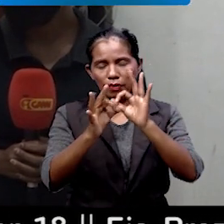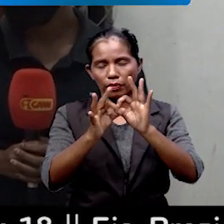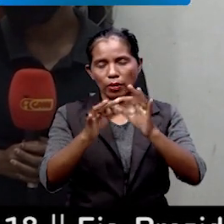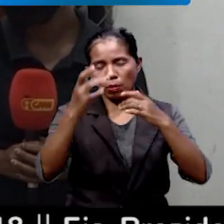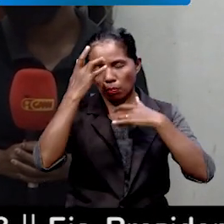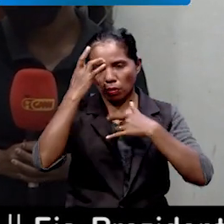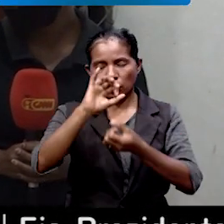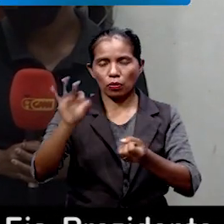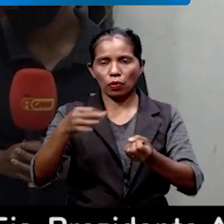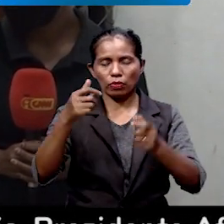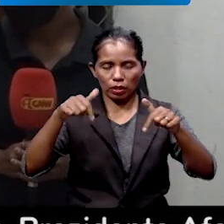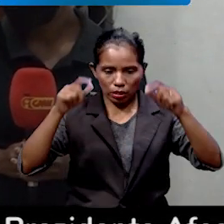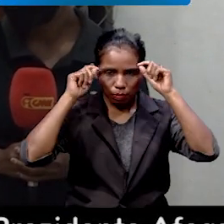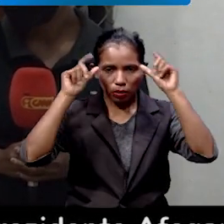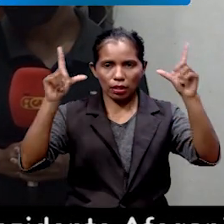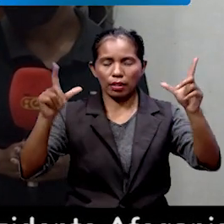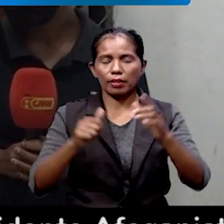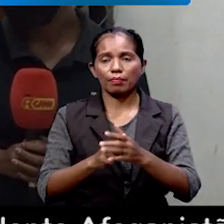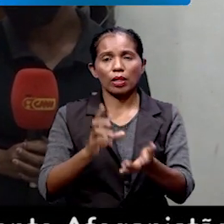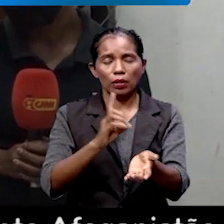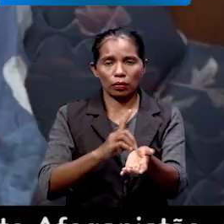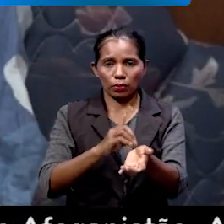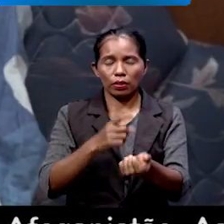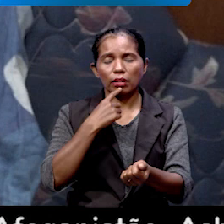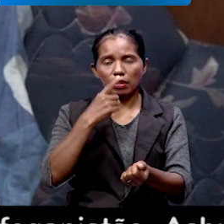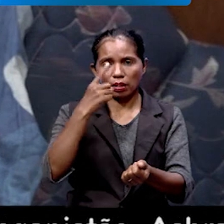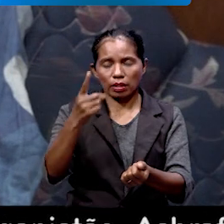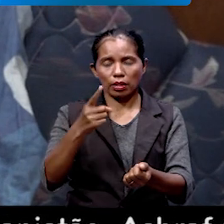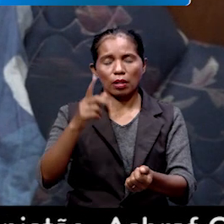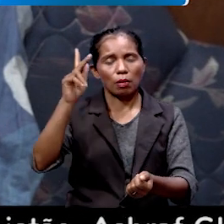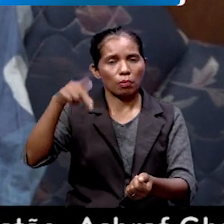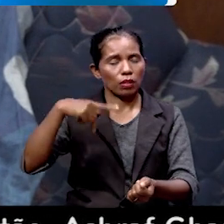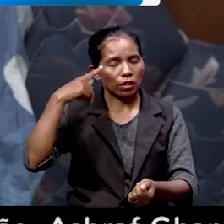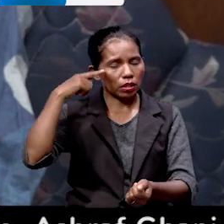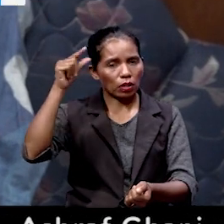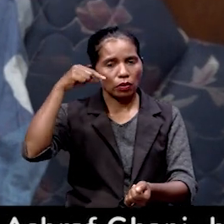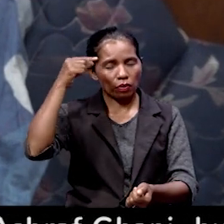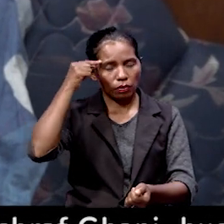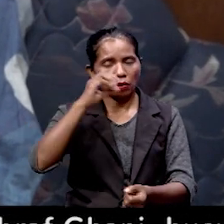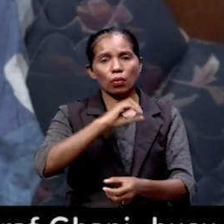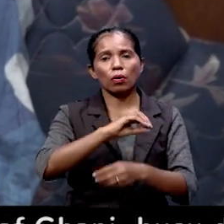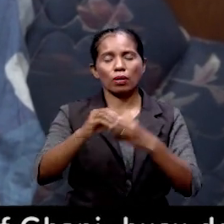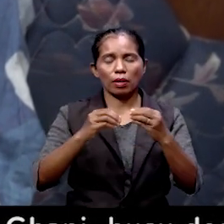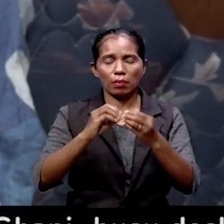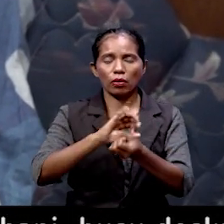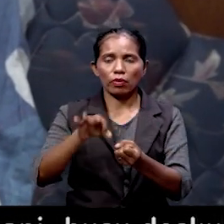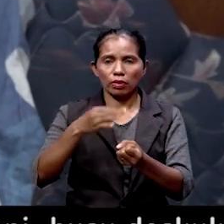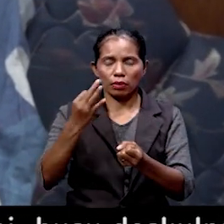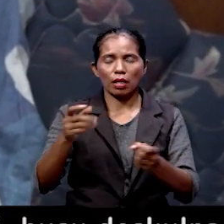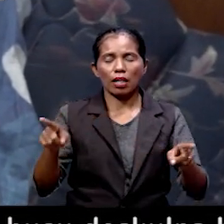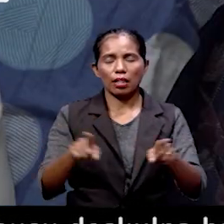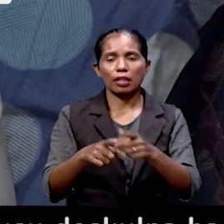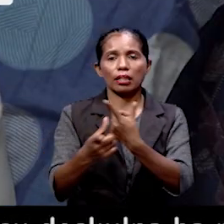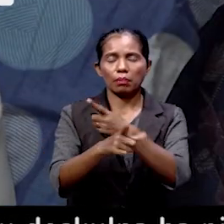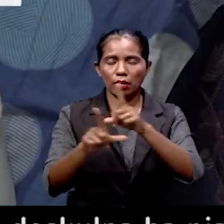e Timor-Leste. Médico senior ne hateten, crítica política governo con aba Covid-19 no dar liberdade